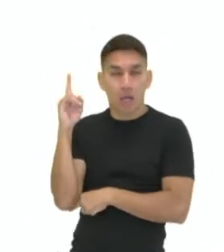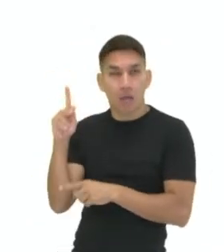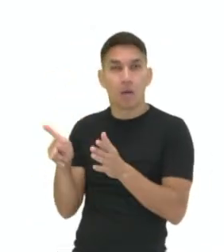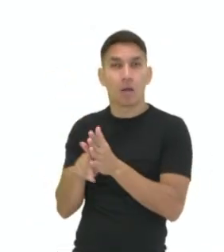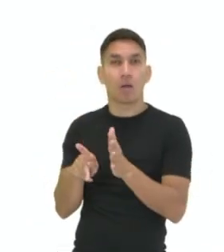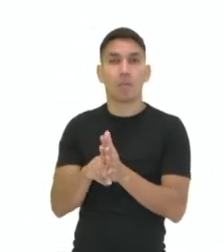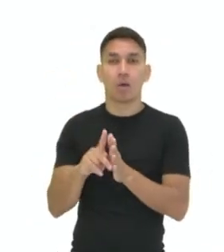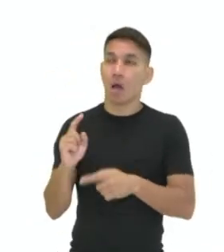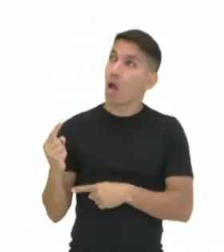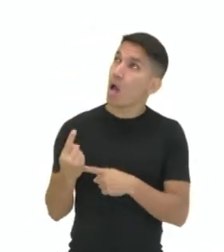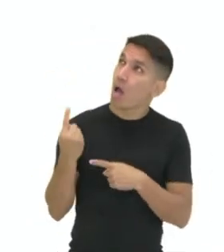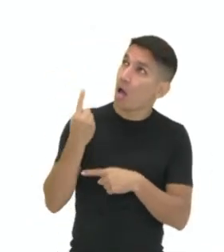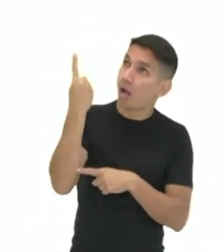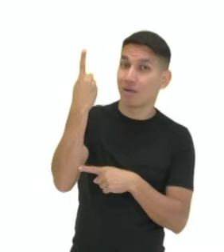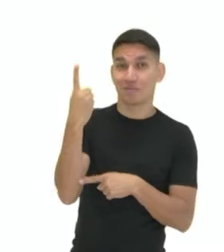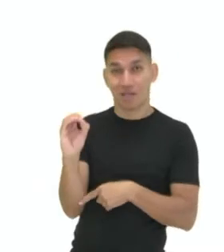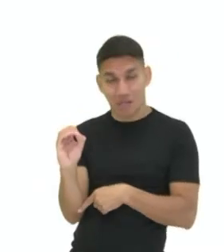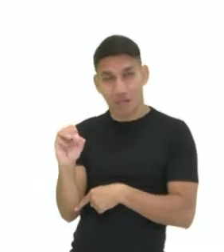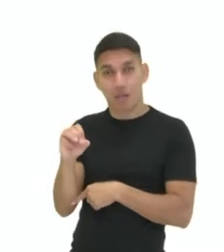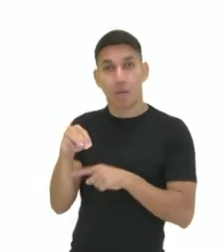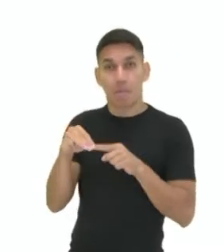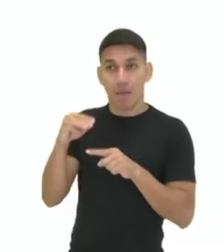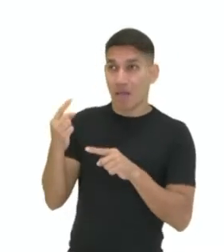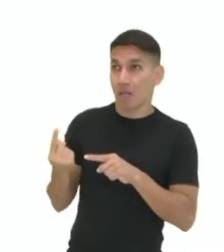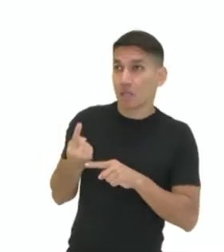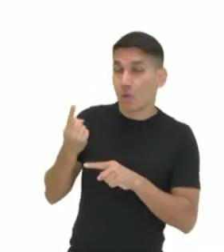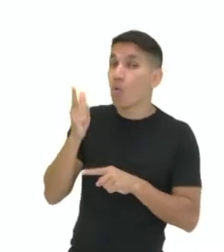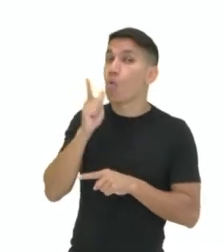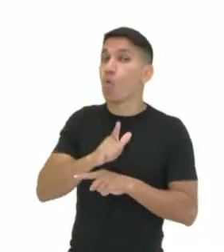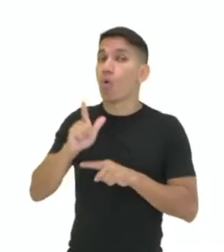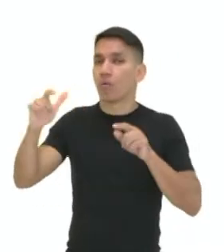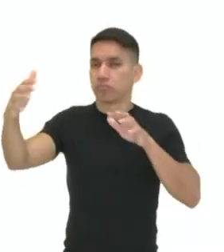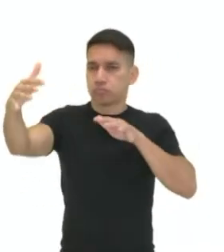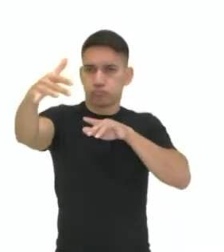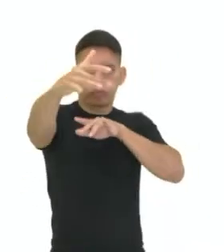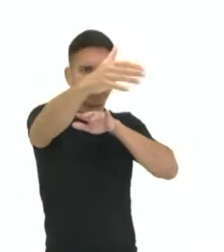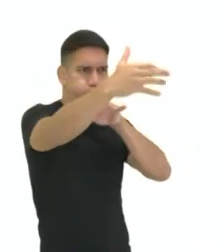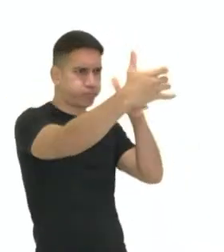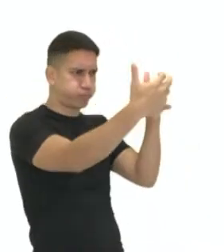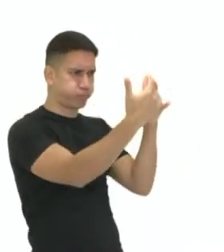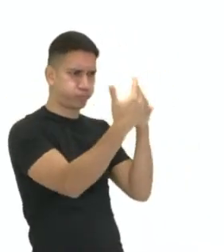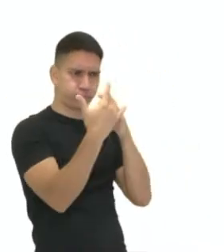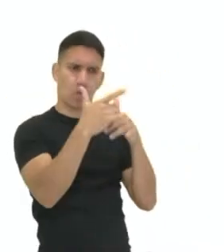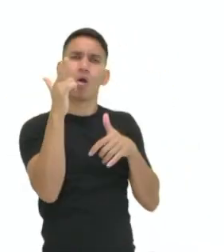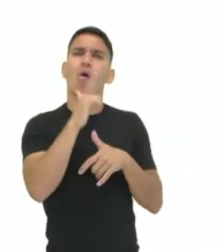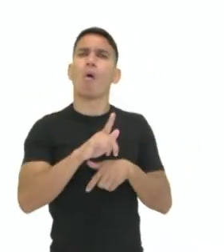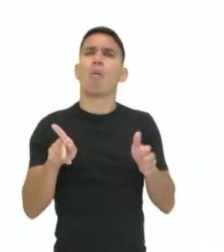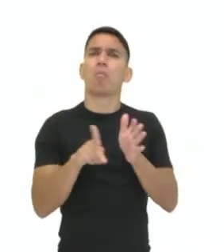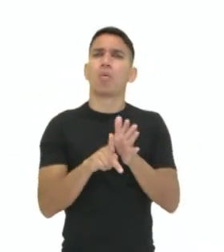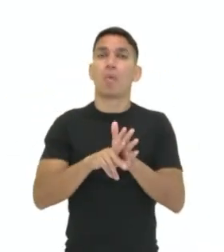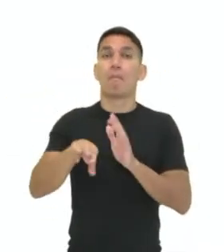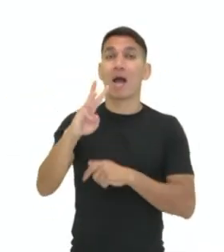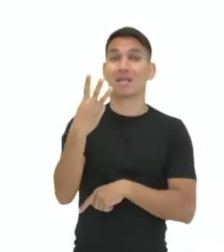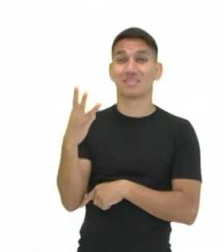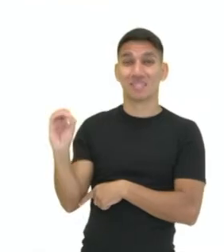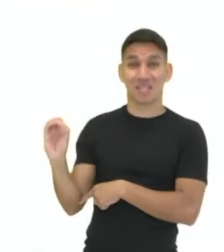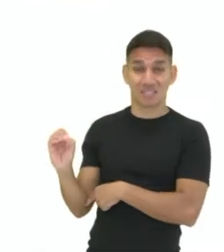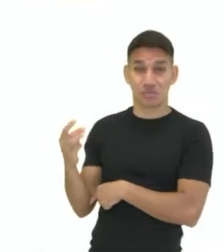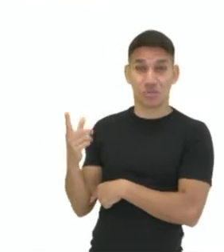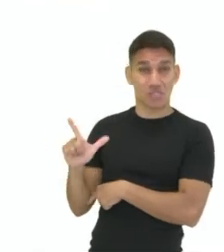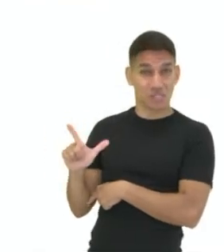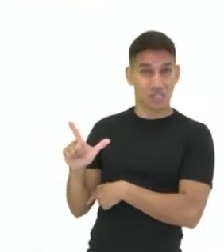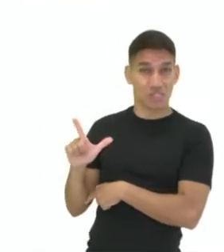10 metros de diâmetro é capaz de bombear para a atmosfera mais de 300 litros de água em forma de vapor em um único